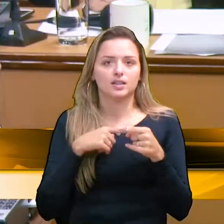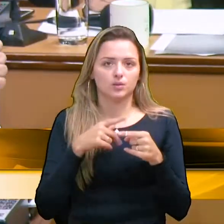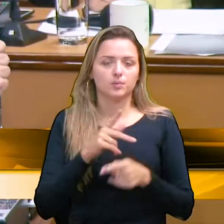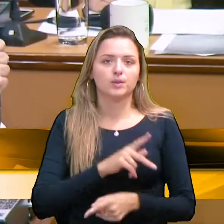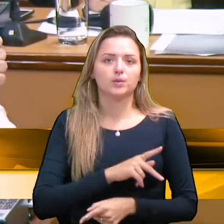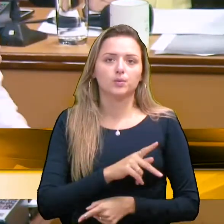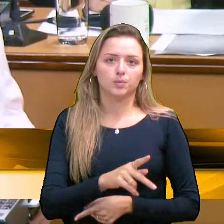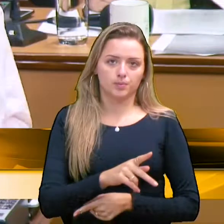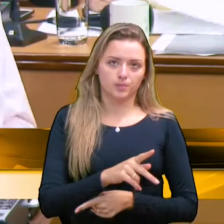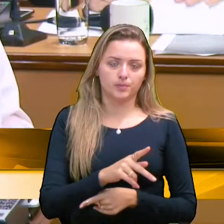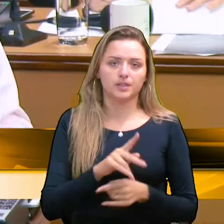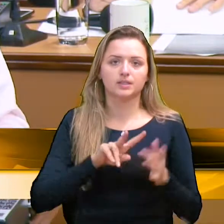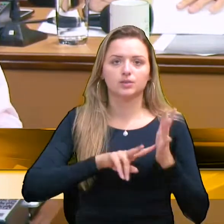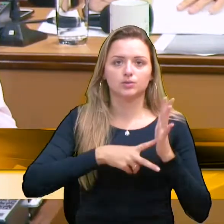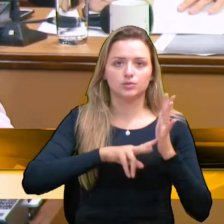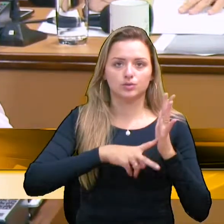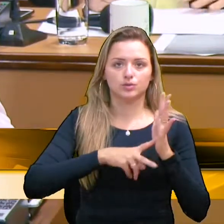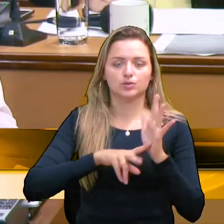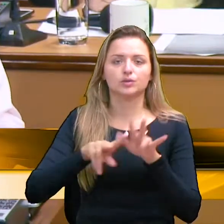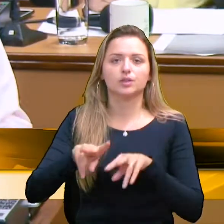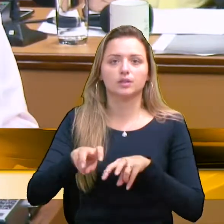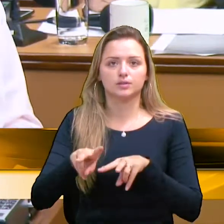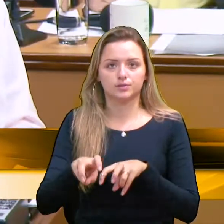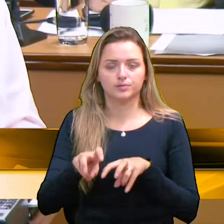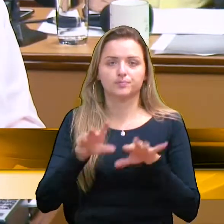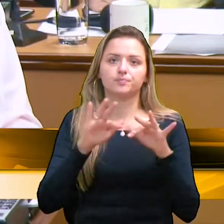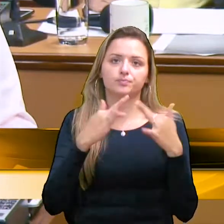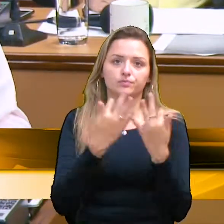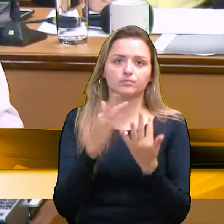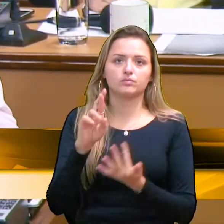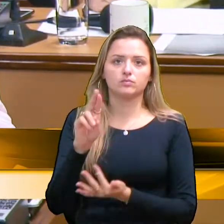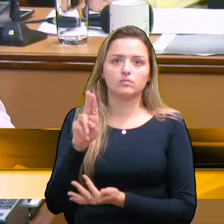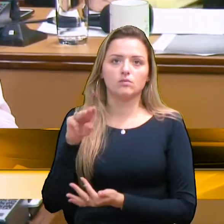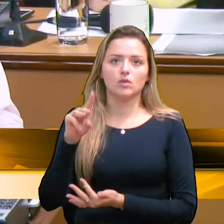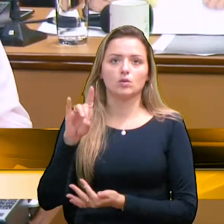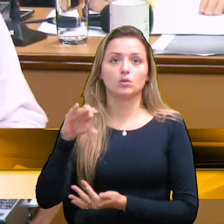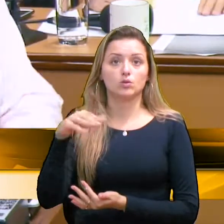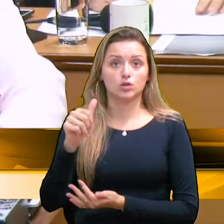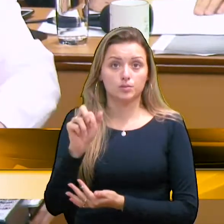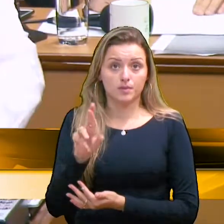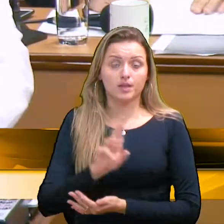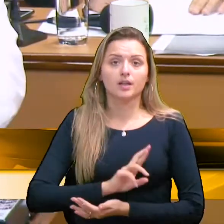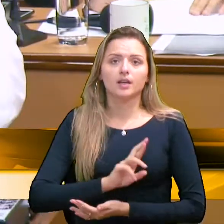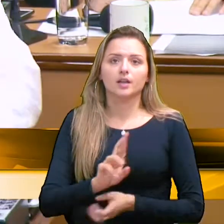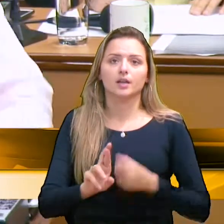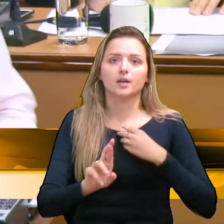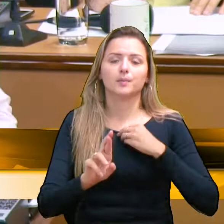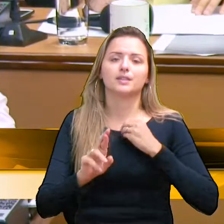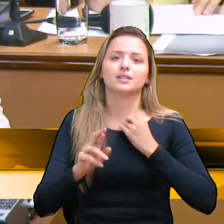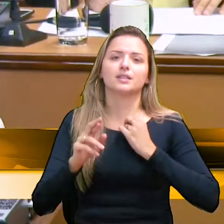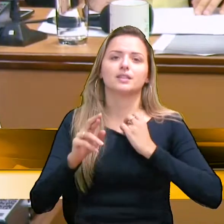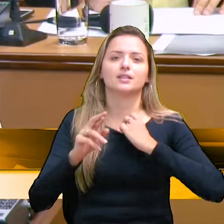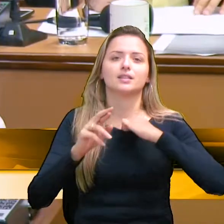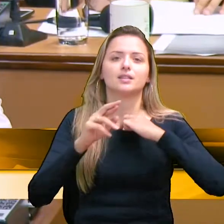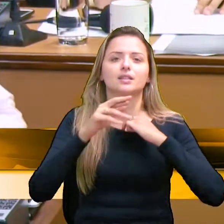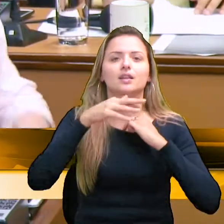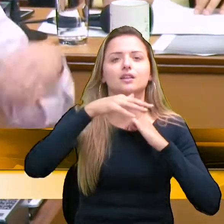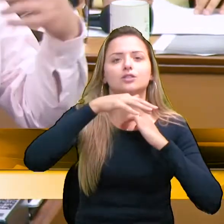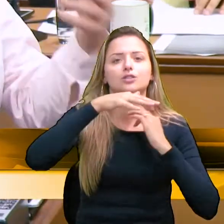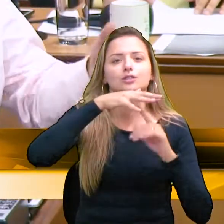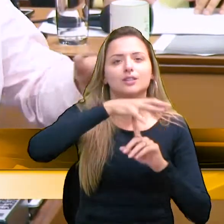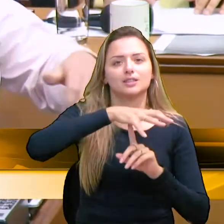do Sindicato dos Trabalhadores Agricultores Familiares, o Rudimar Menegotto, representante das feiras também, o Rogério Bride, que